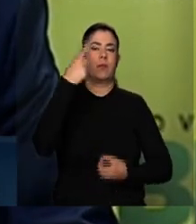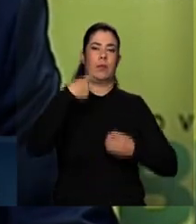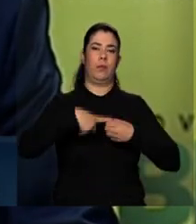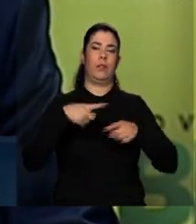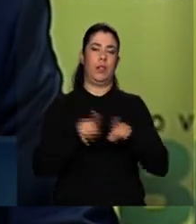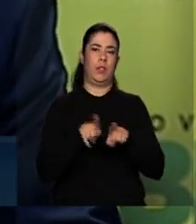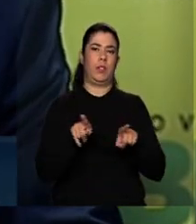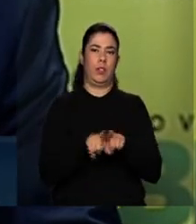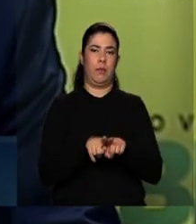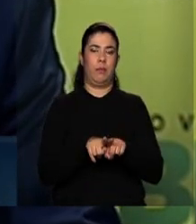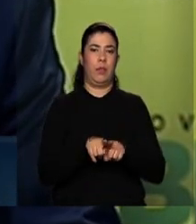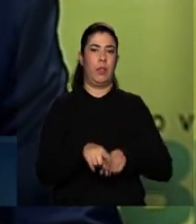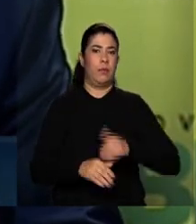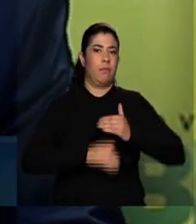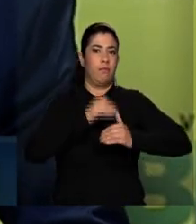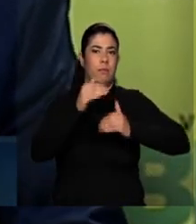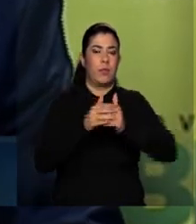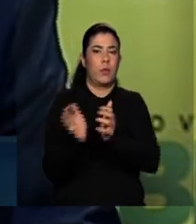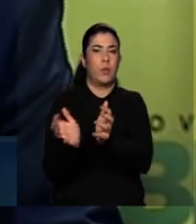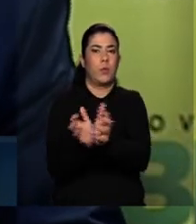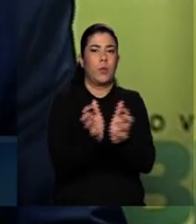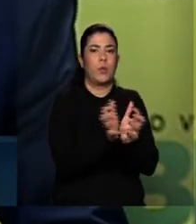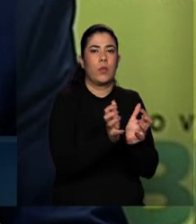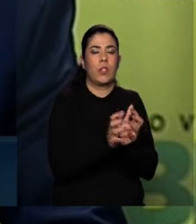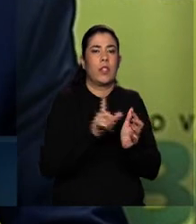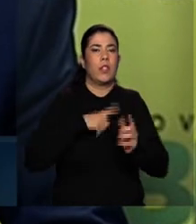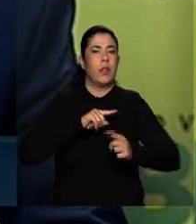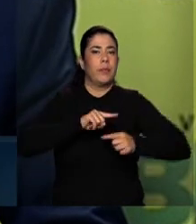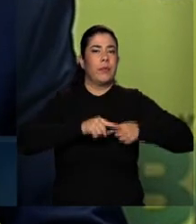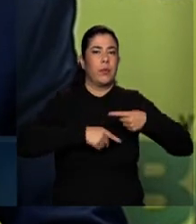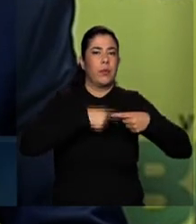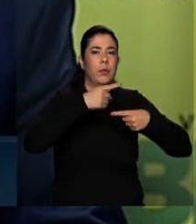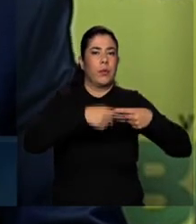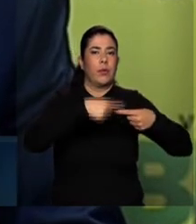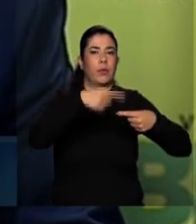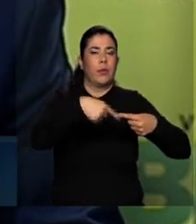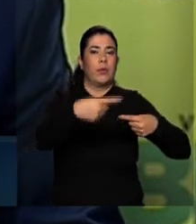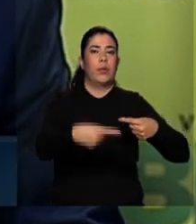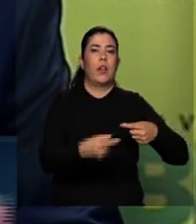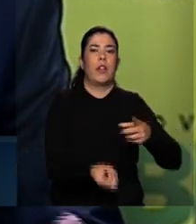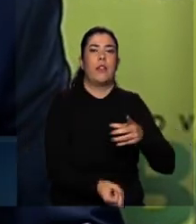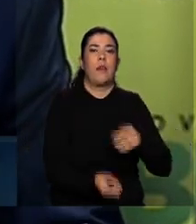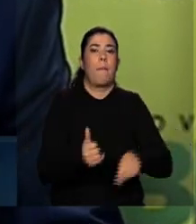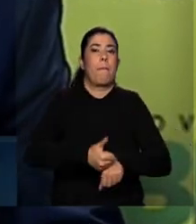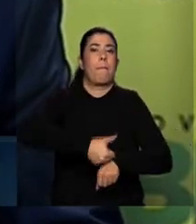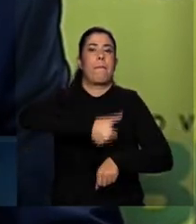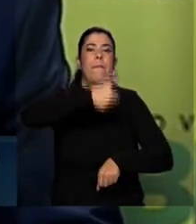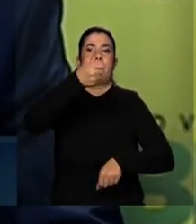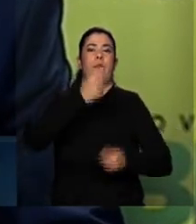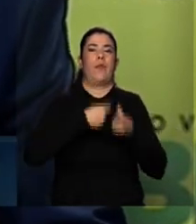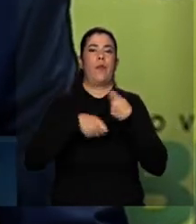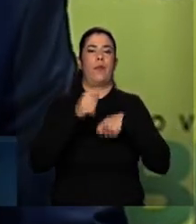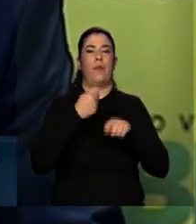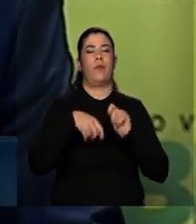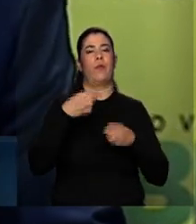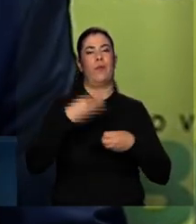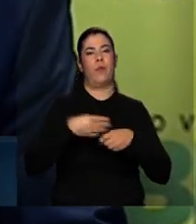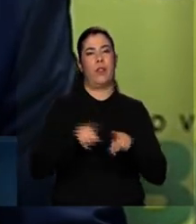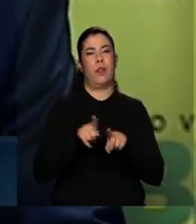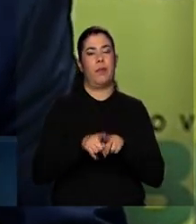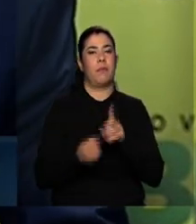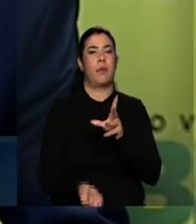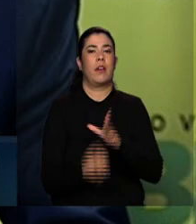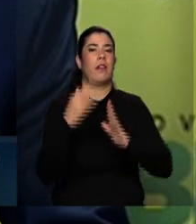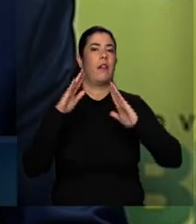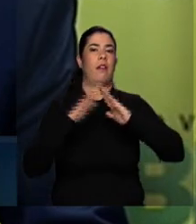cidade e gera um conjunto, tem uma cadeia de negócios, né, que se abre por conta disso, que vai desde moradia